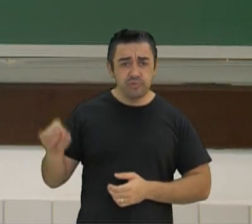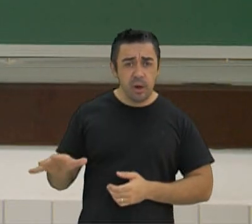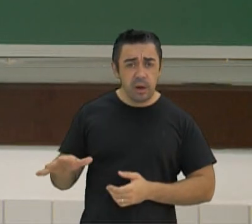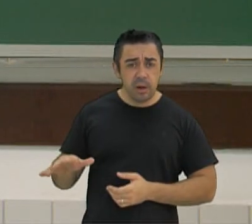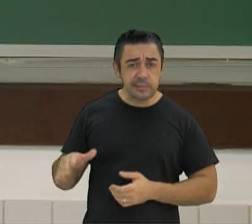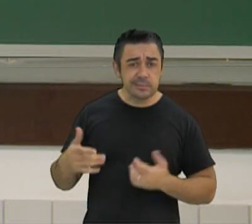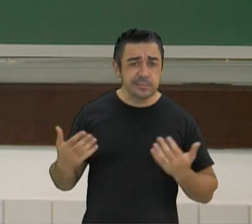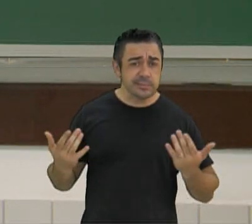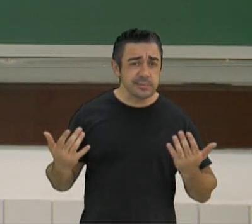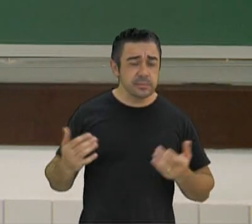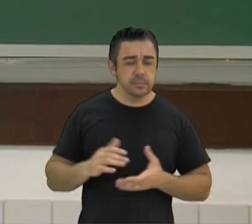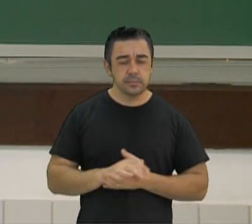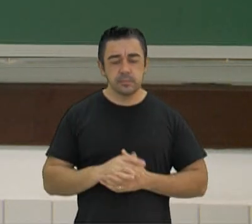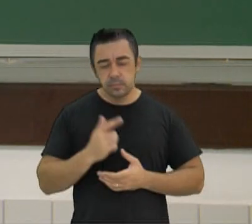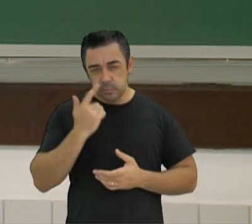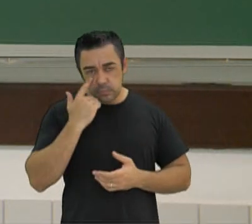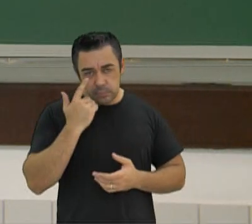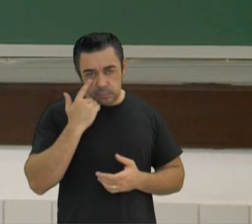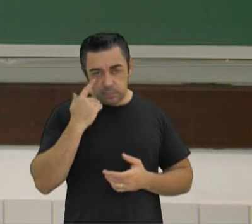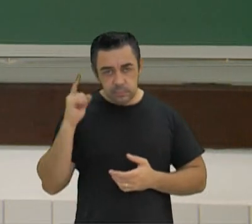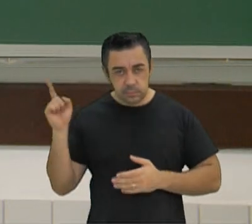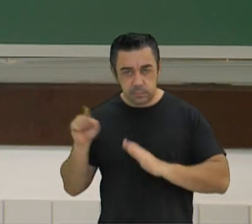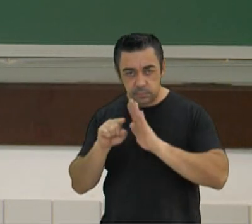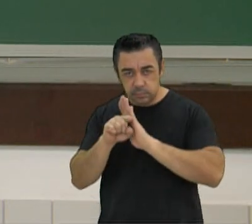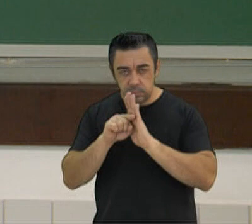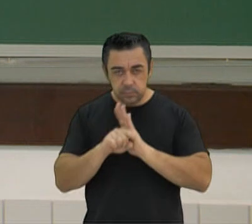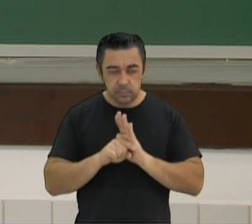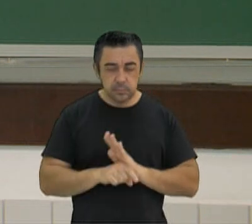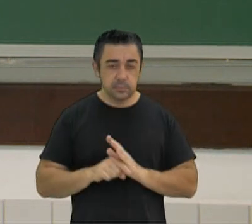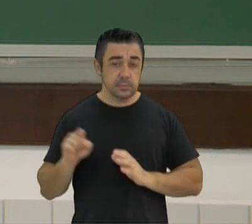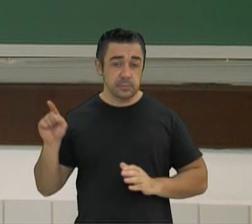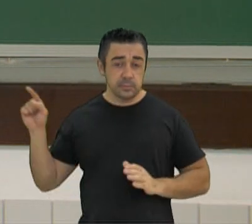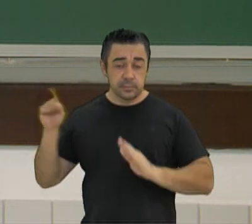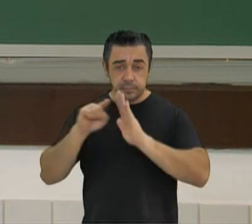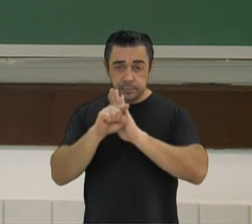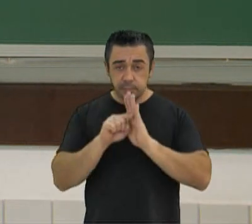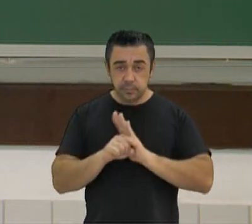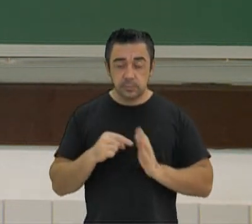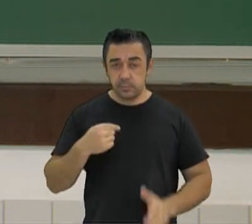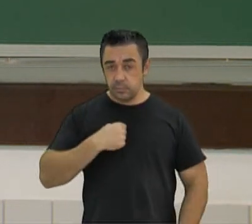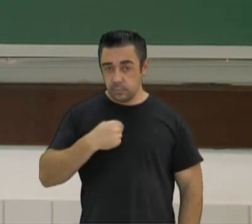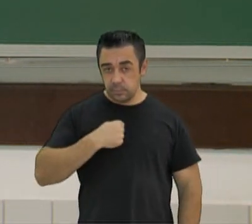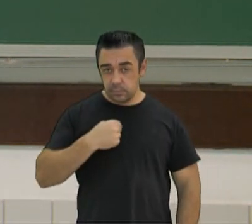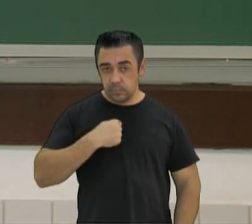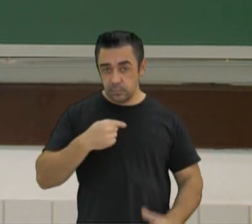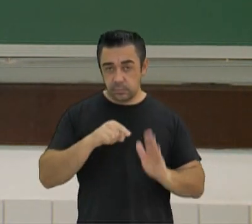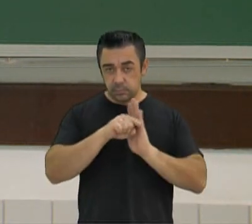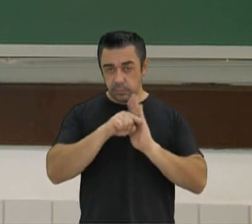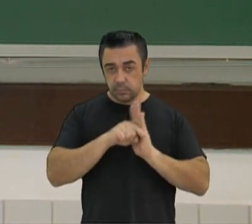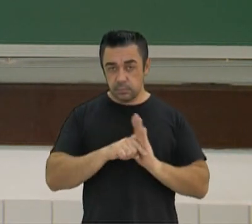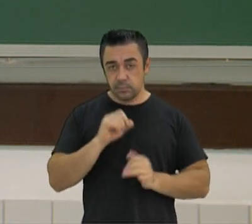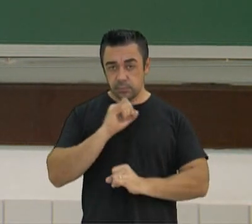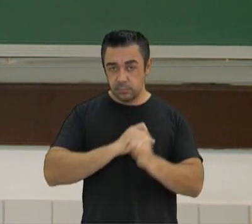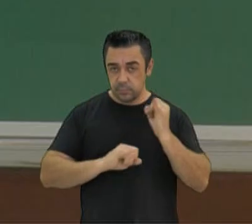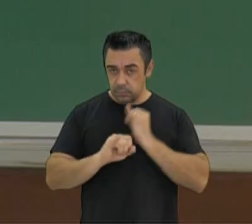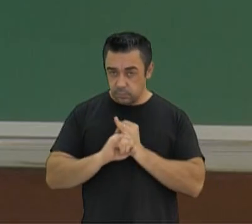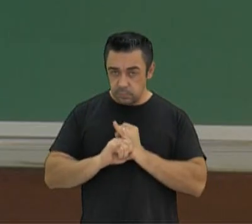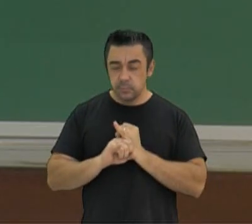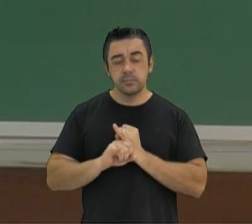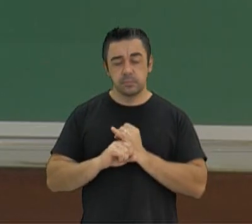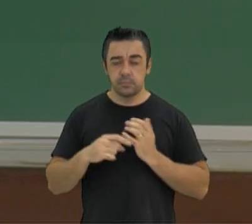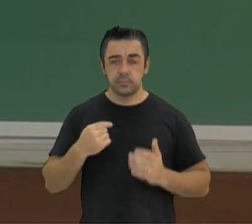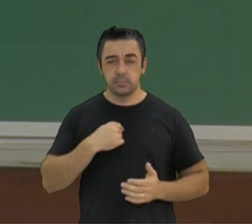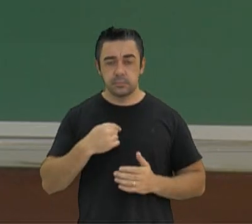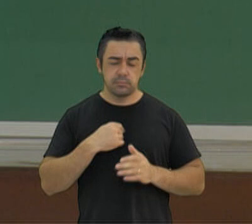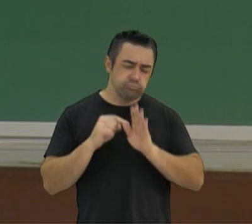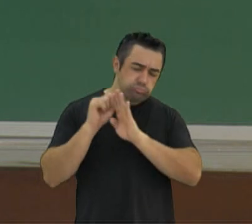embalagem, tá? Vamos dar uma olhada aqui nessa pesquisa. Essa pesquisa foi uma pesquisa que eu fiz na internet, tá? Então, eu não coloquei a fonte aqui porque eu fui